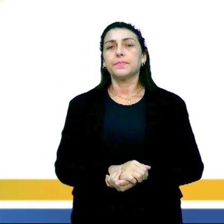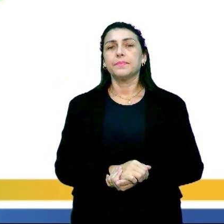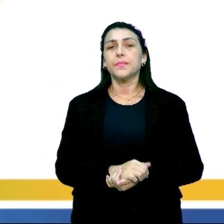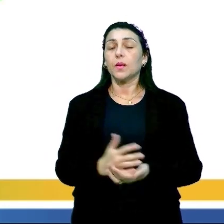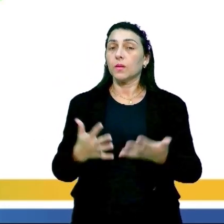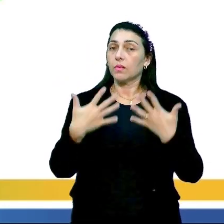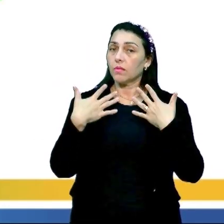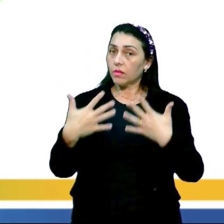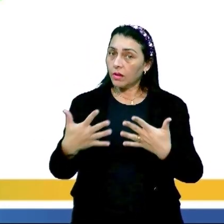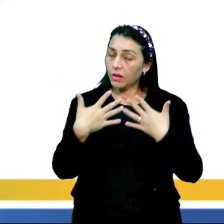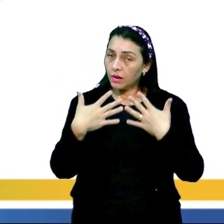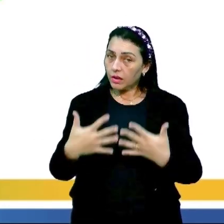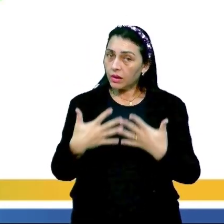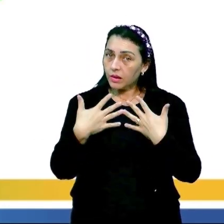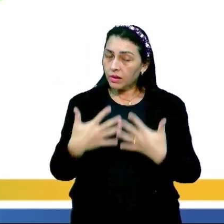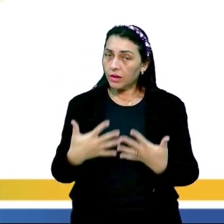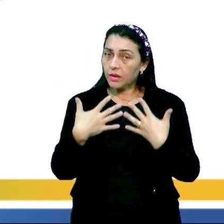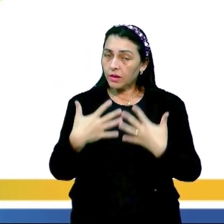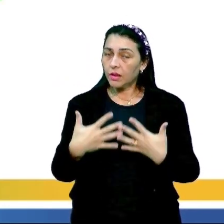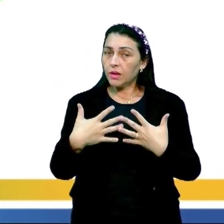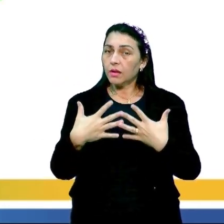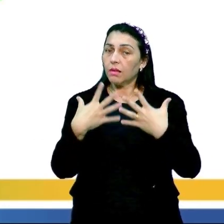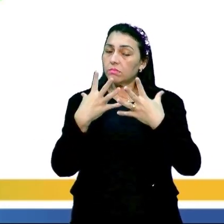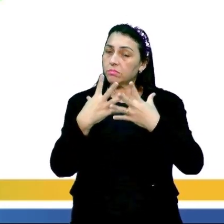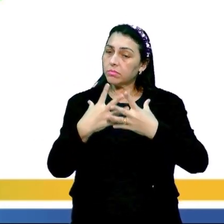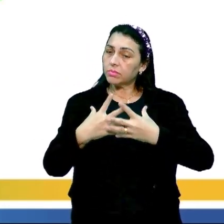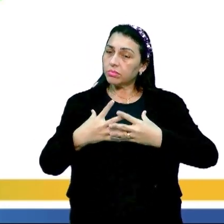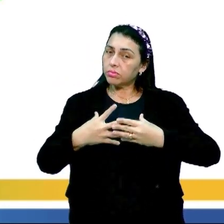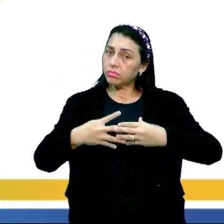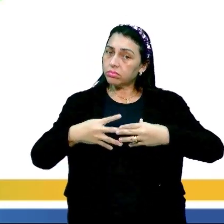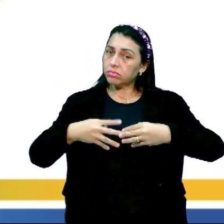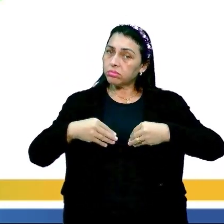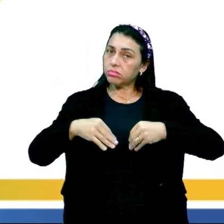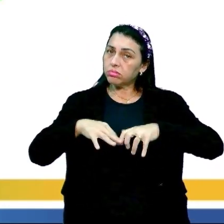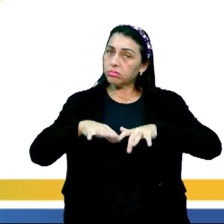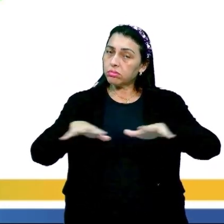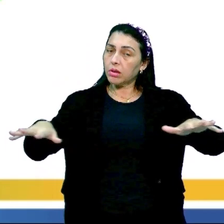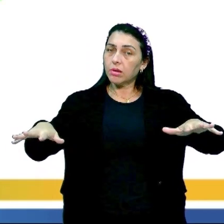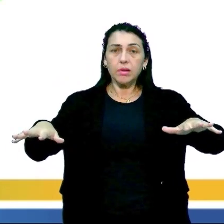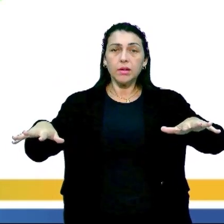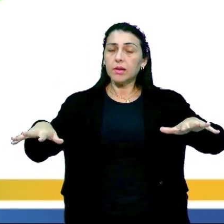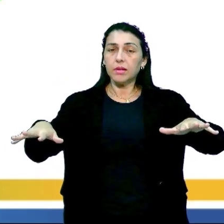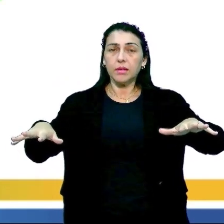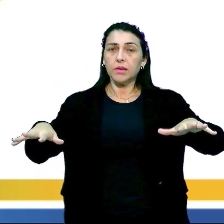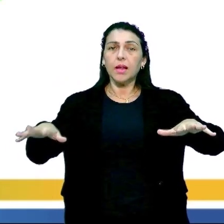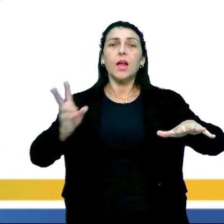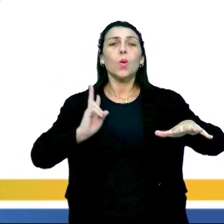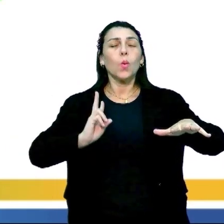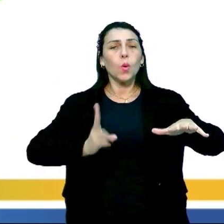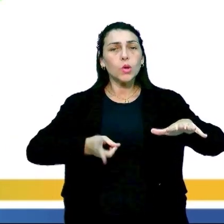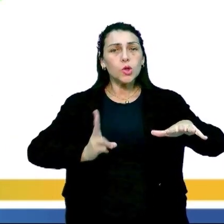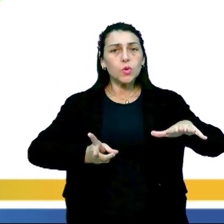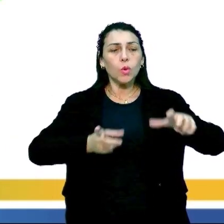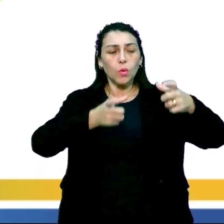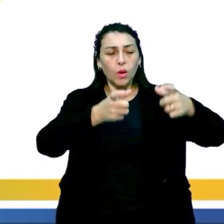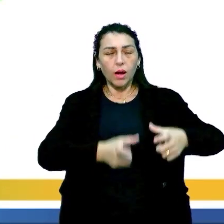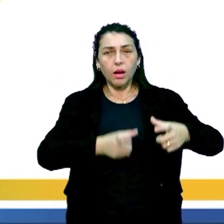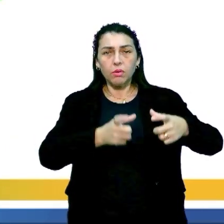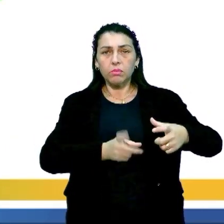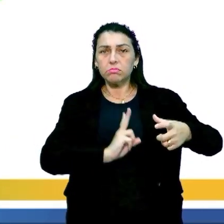O calor que deveria se dissipar, ele não dissipa, ele permanece naquele